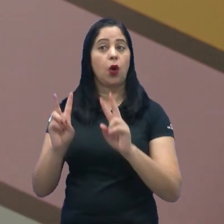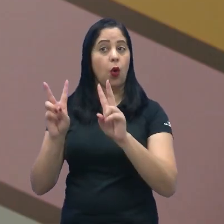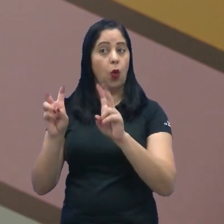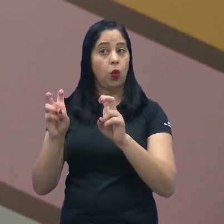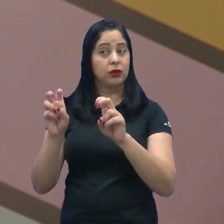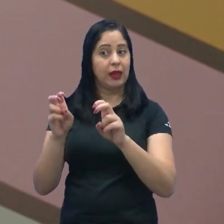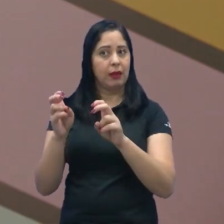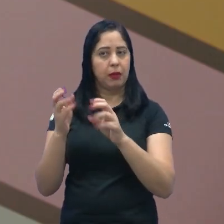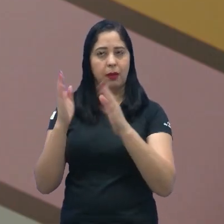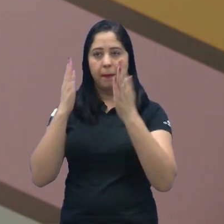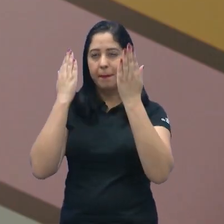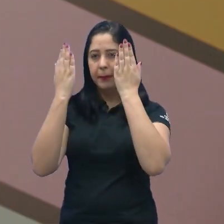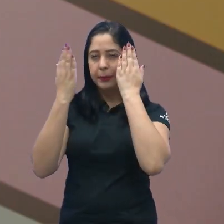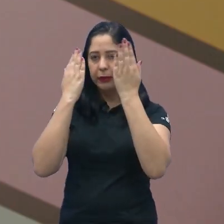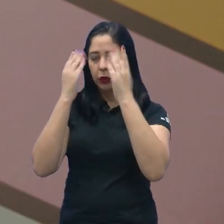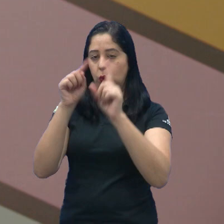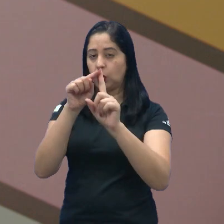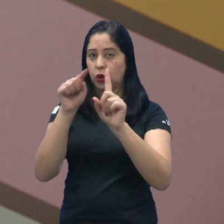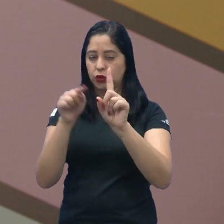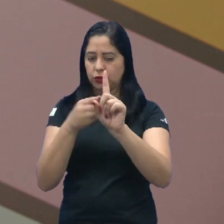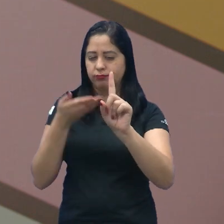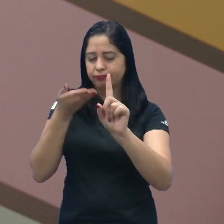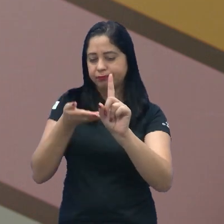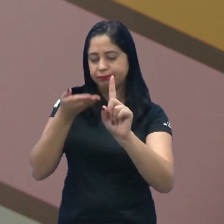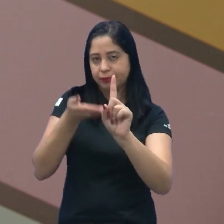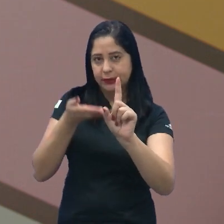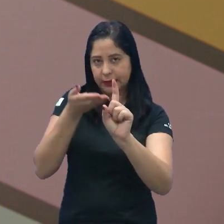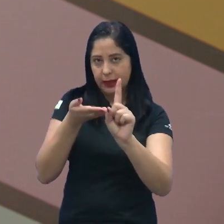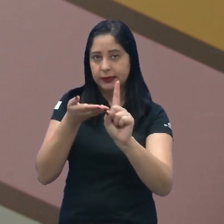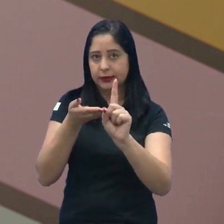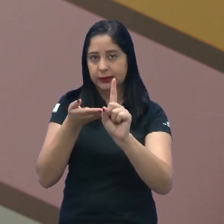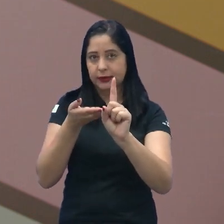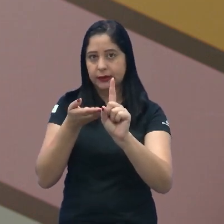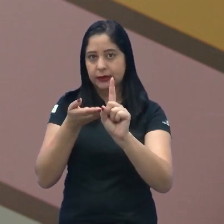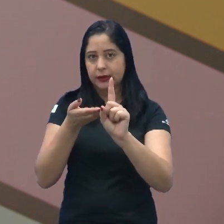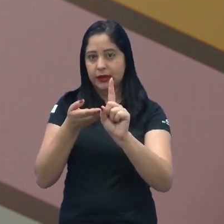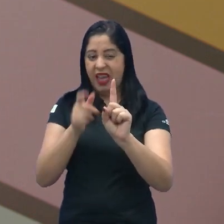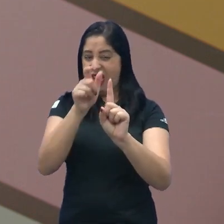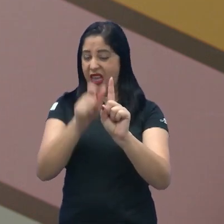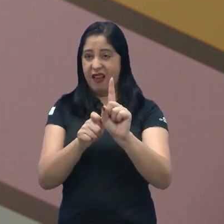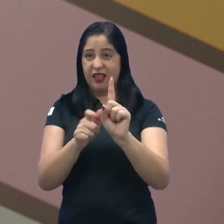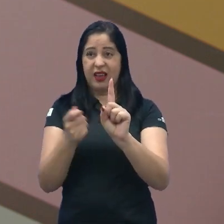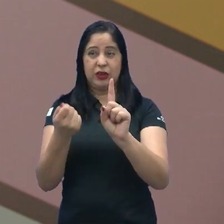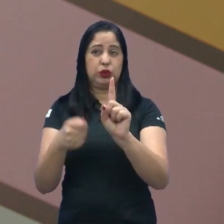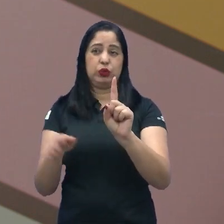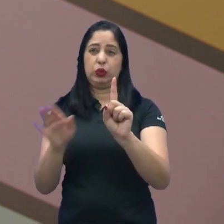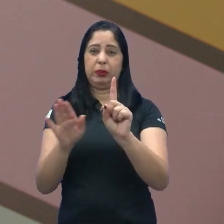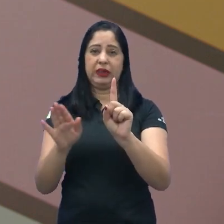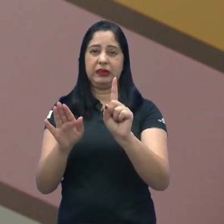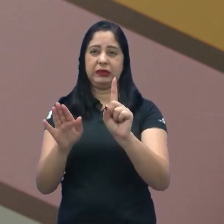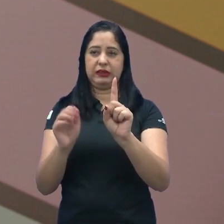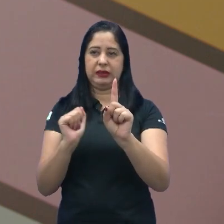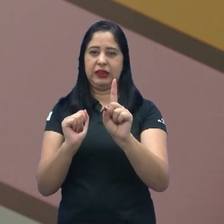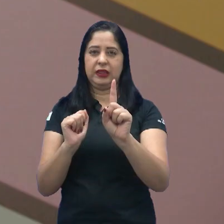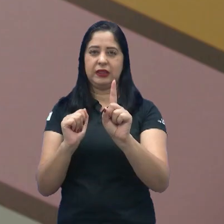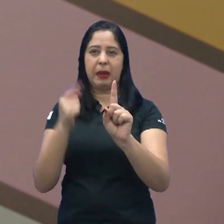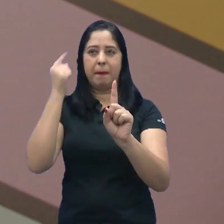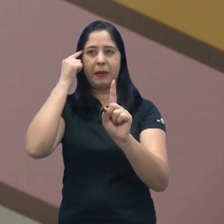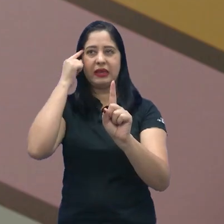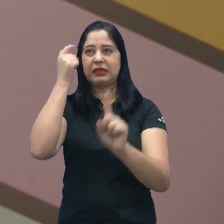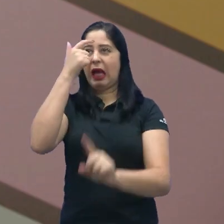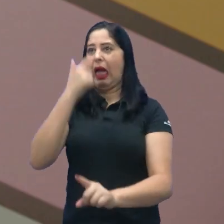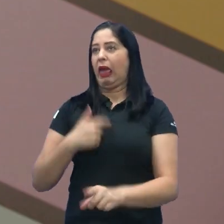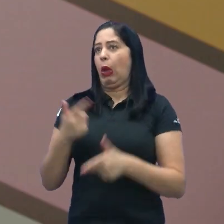psicológico, a mulher que busca esse pré-natal psicológico, ela não precisa ser aquela que entende que está com alguma alteração emocional